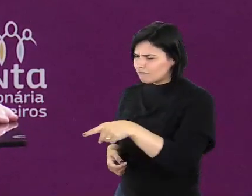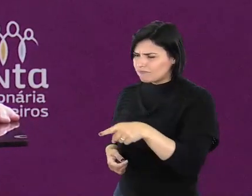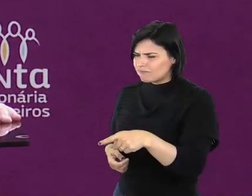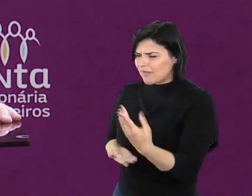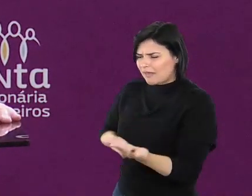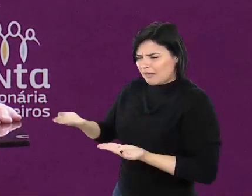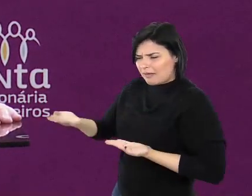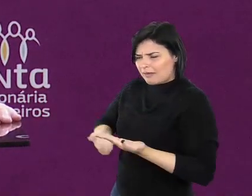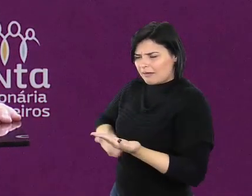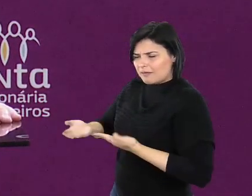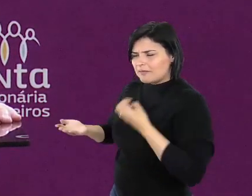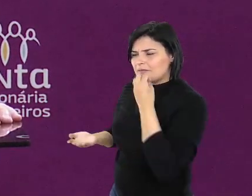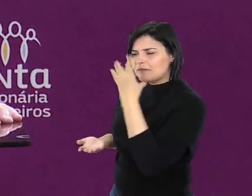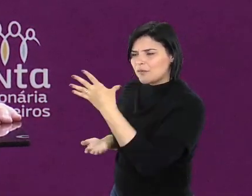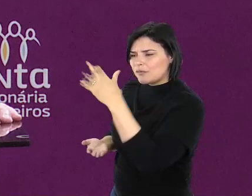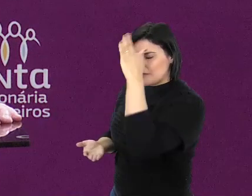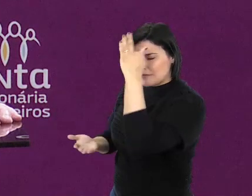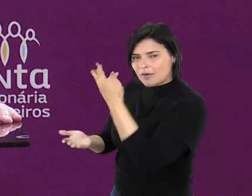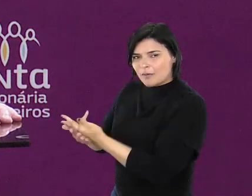vocês também